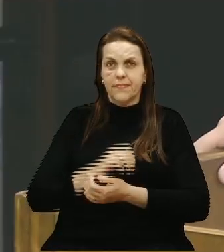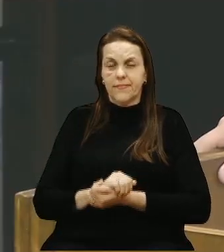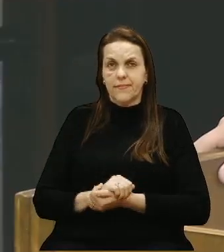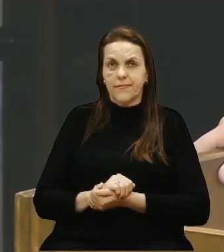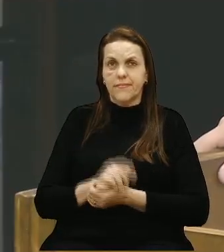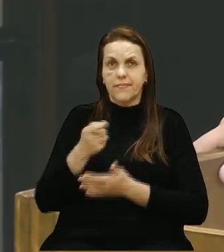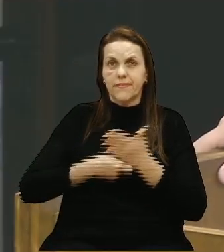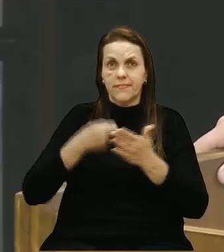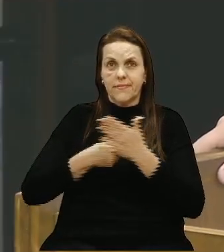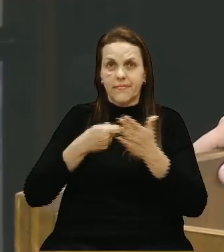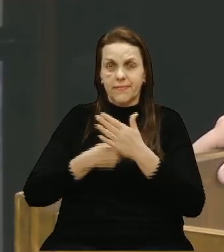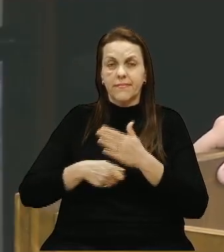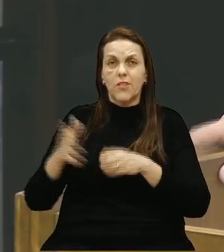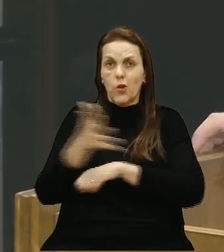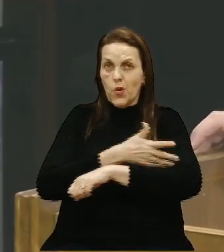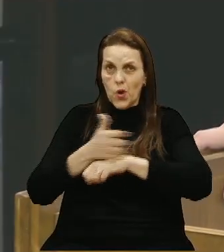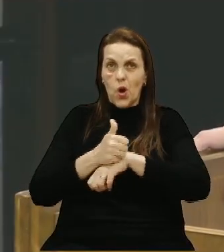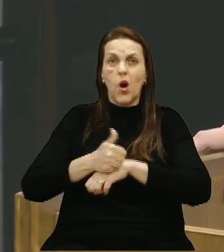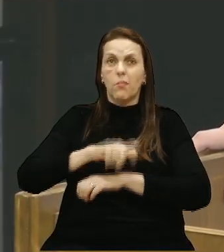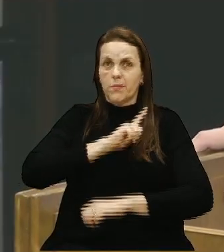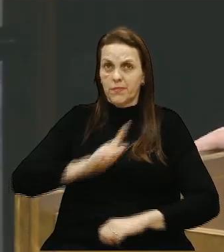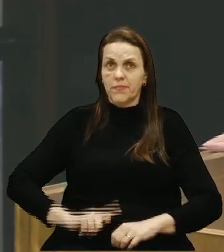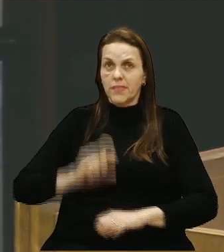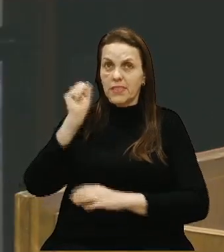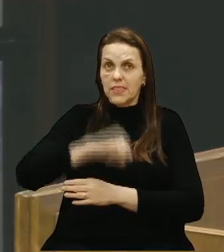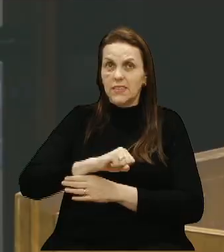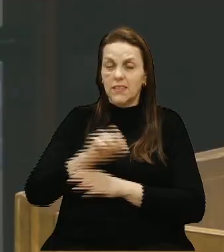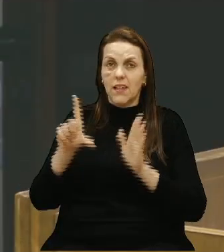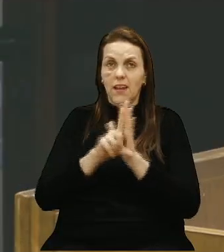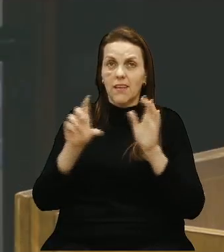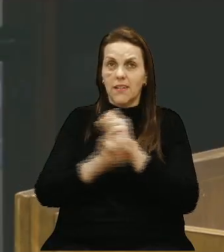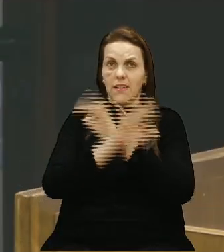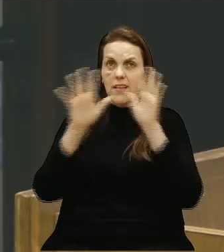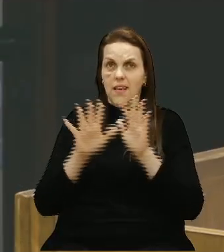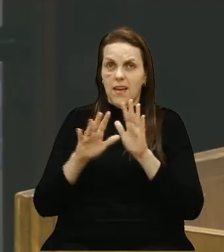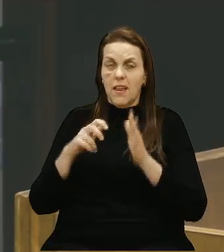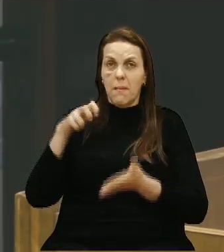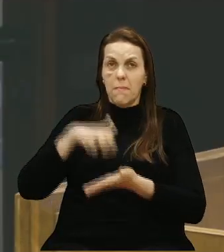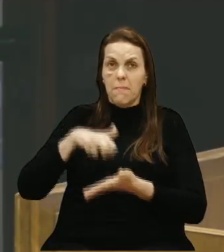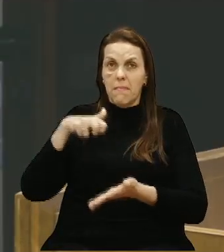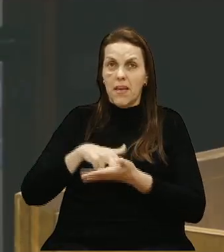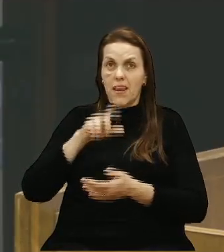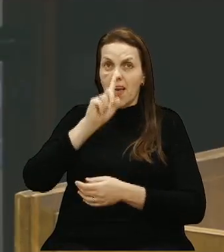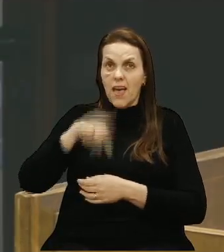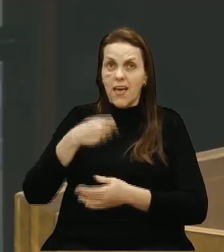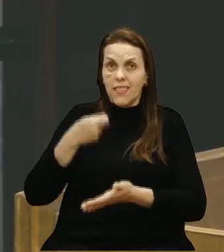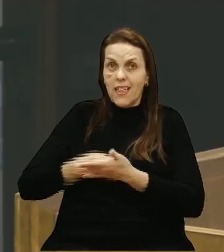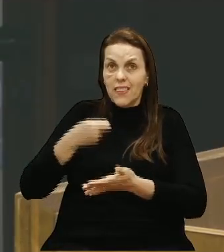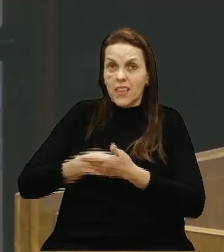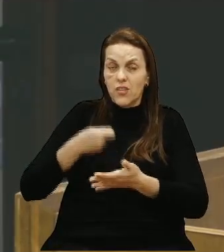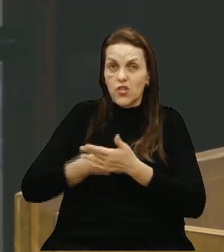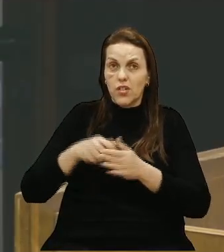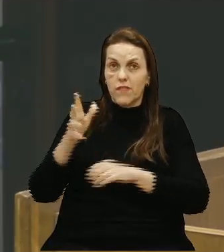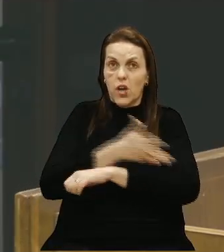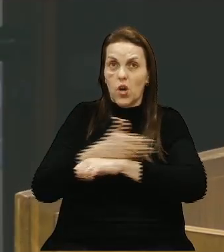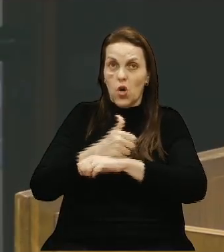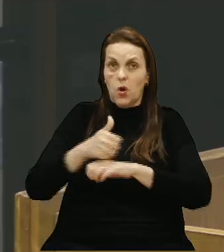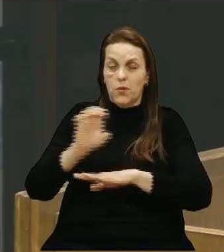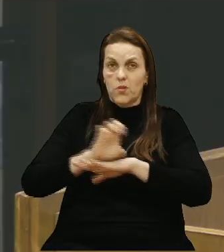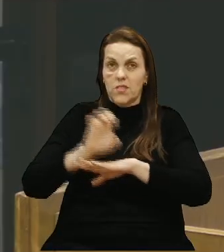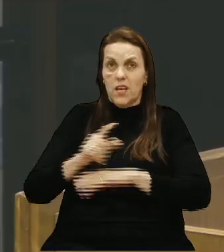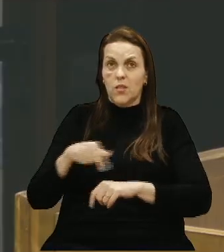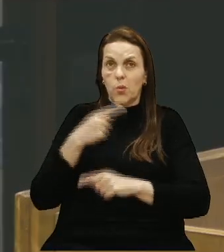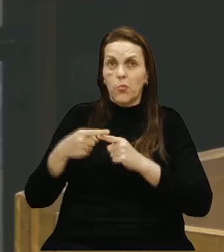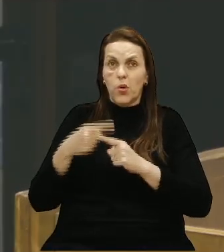uma tentativa de golpe de Estado. E a lei é clara ao determinar que a pena é para tentativa de golpe de Estado. Porque quando se